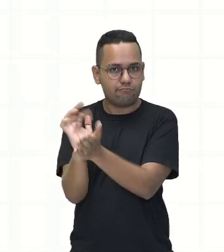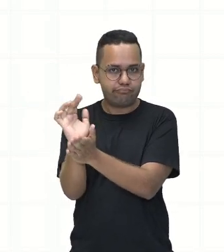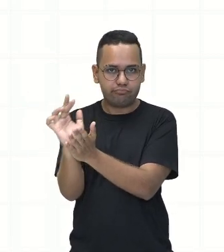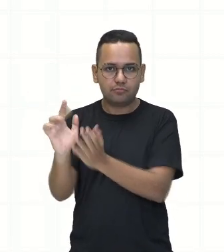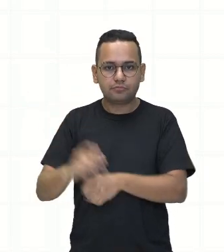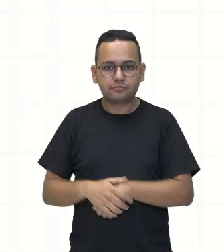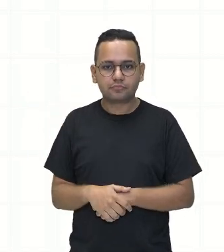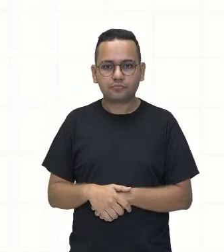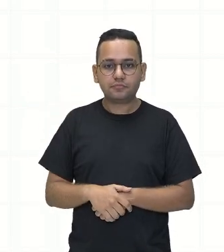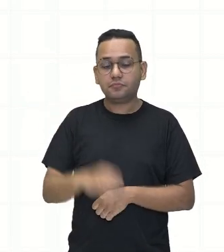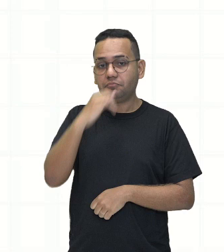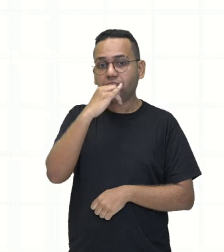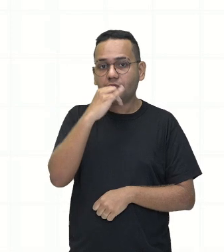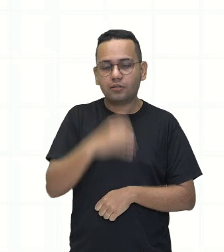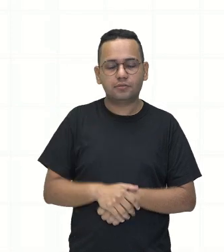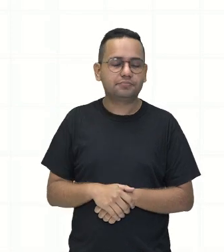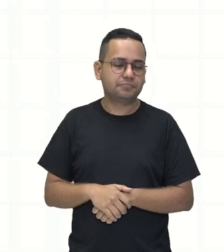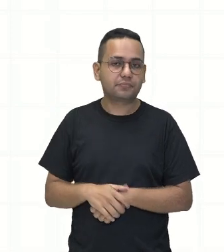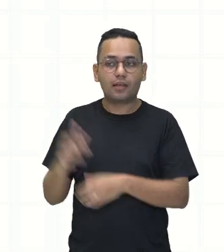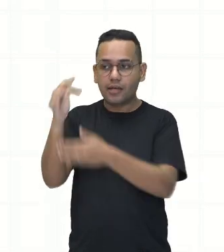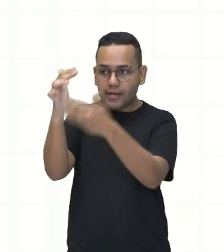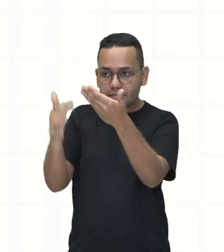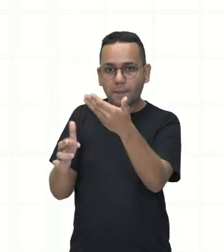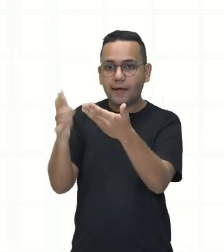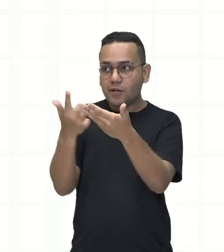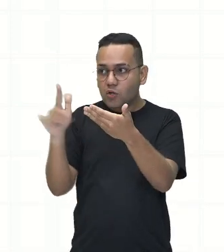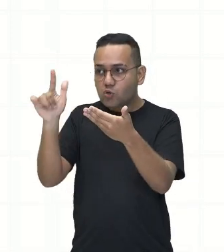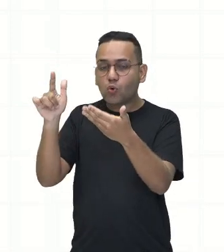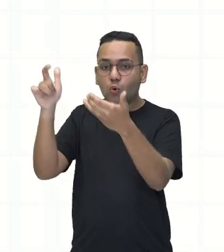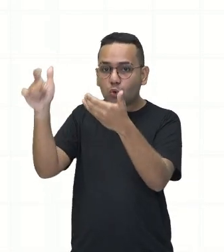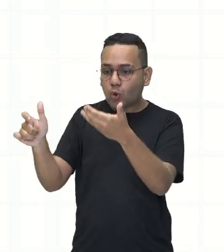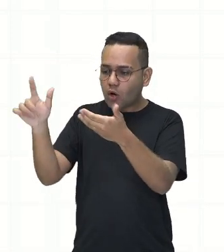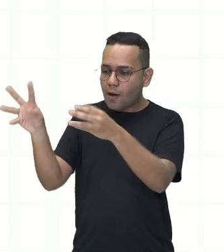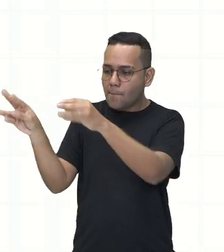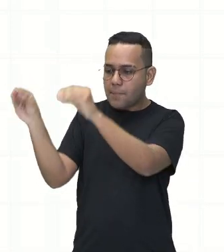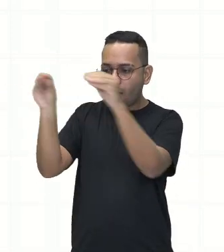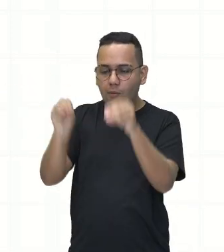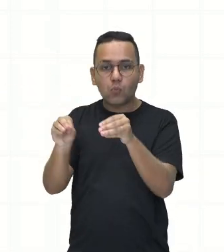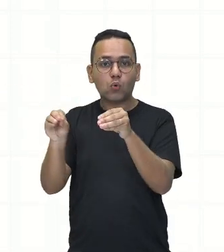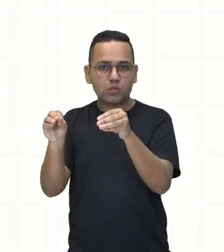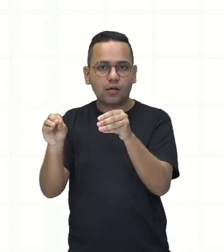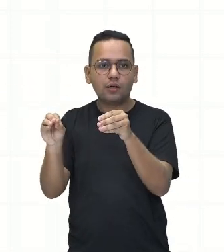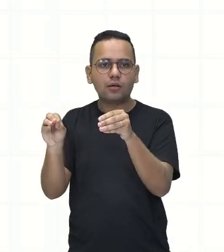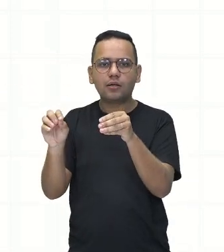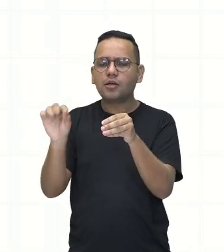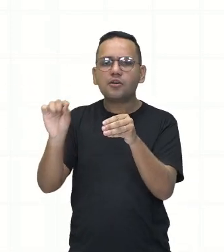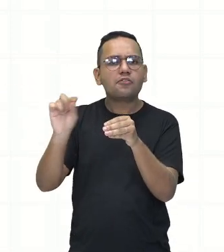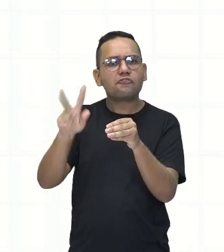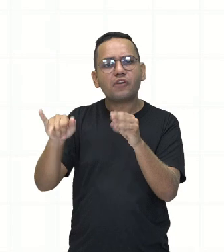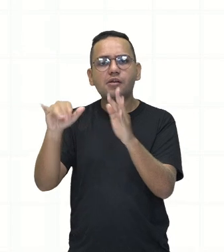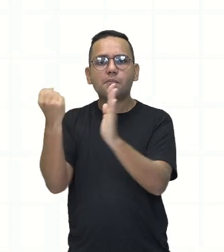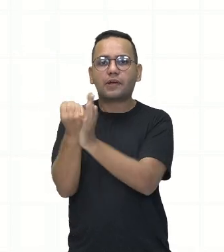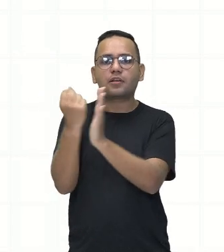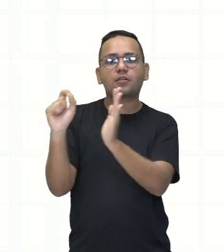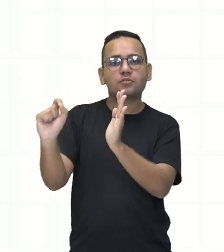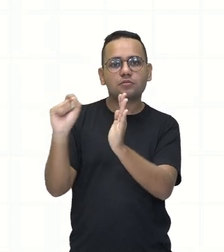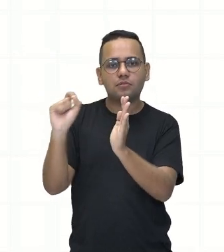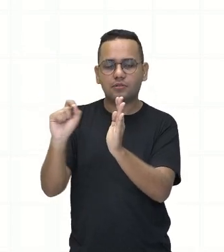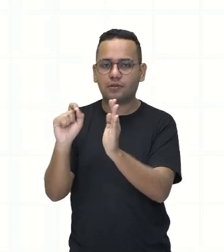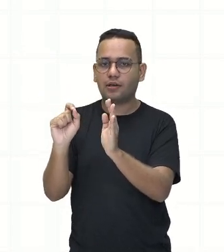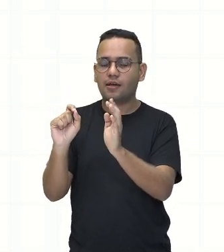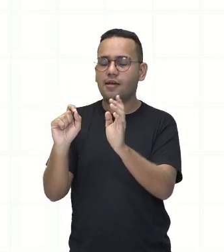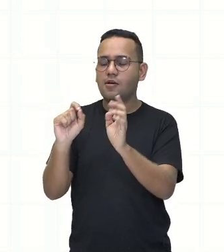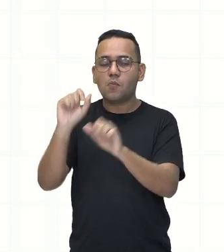trazidas de outro ambiente, né, que foram introduzidas, e isso pode causar um